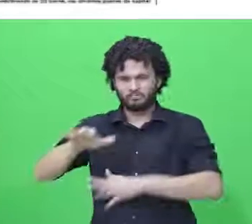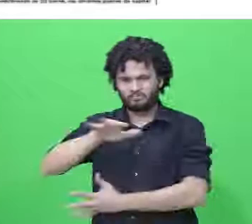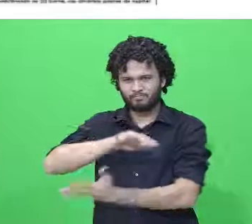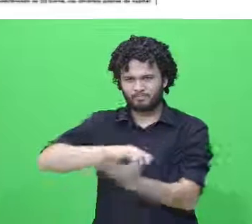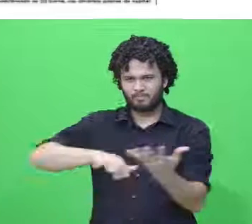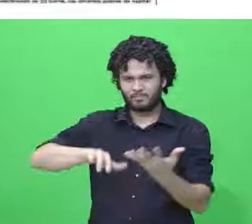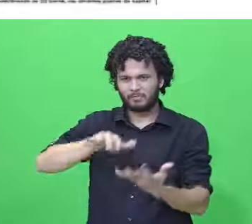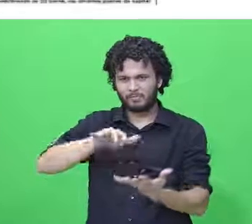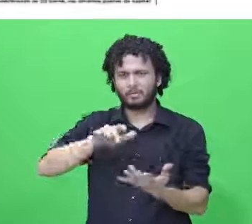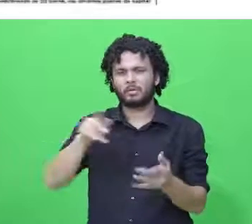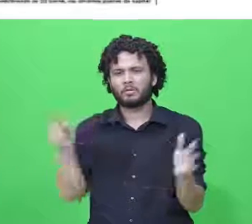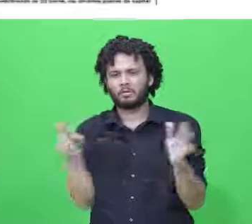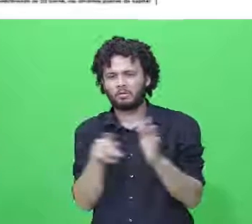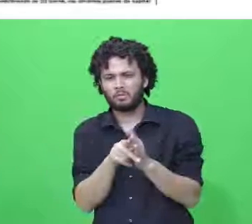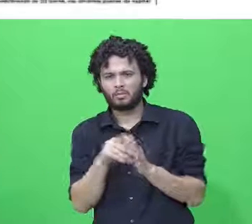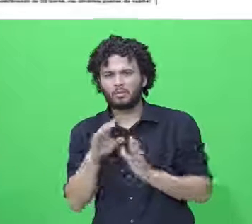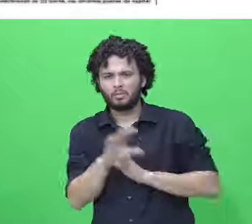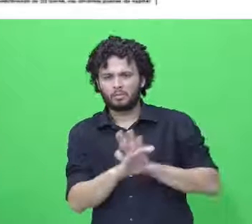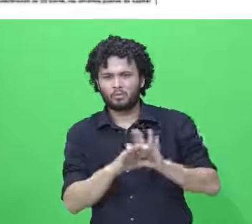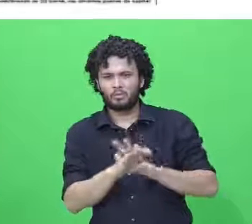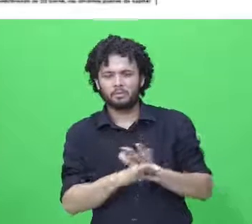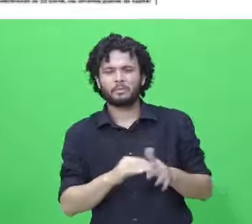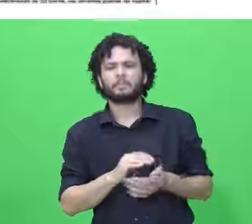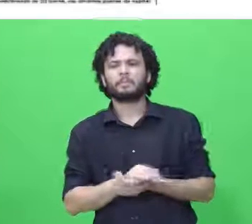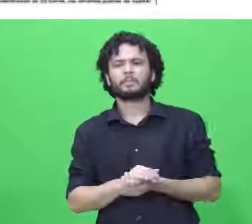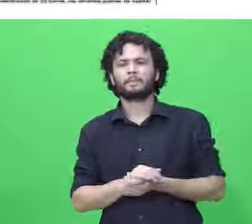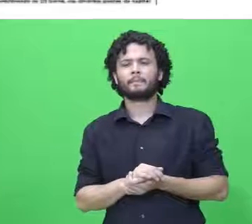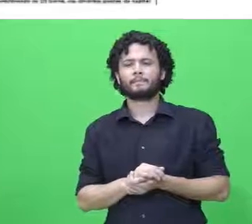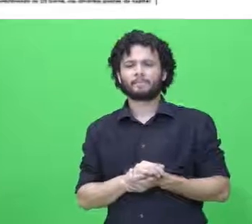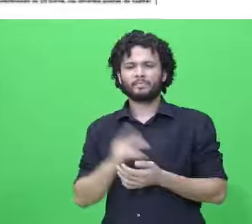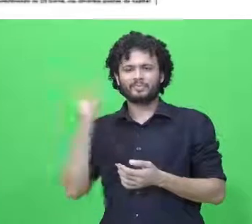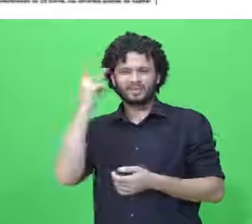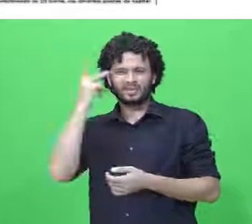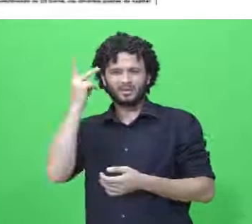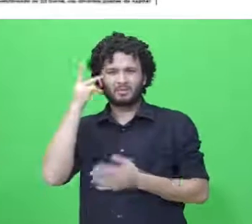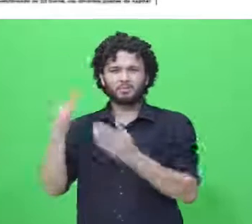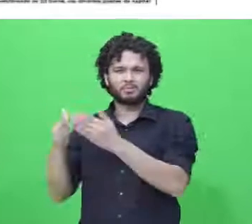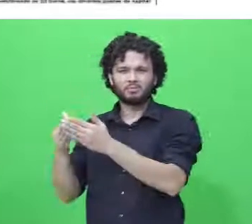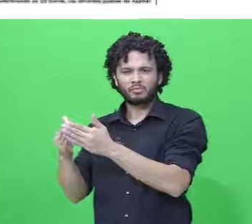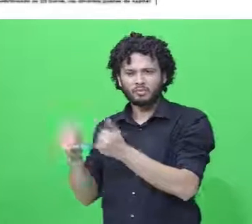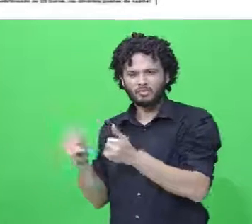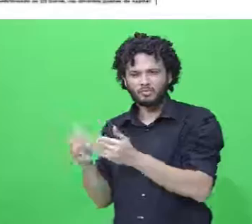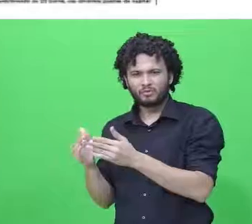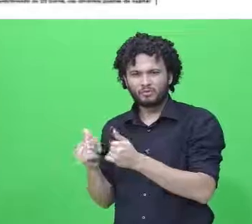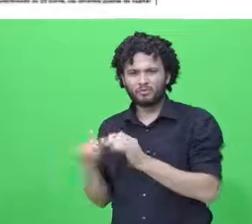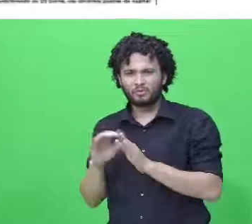caráter constitucionalista, ou seja, é exatamente, então, aí São Paulo pedindo essa Constituição,